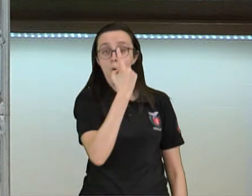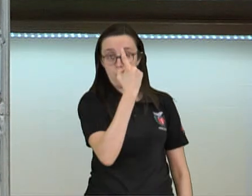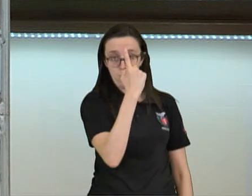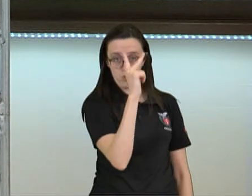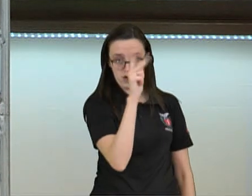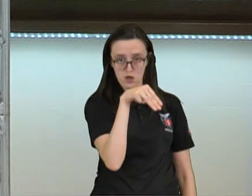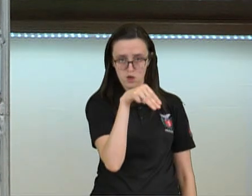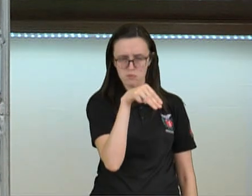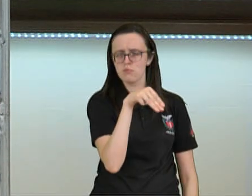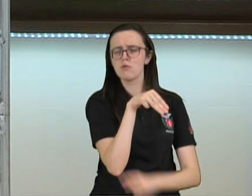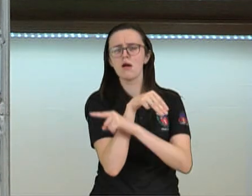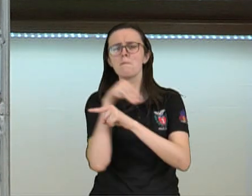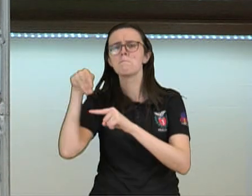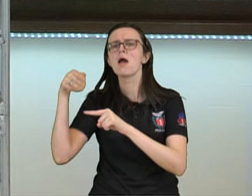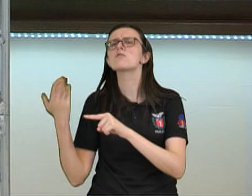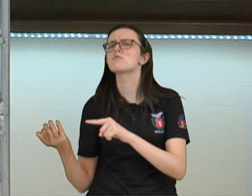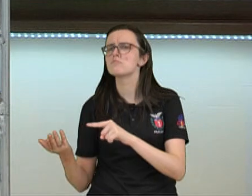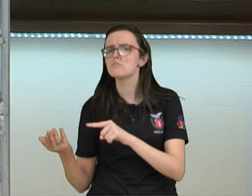quantos metros?